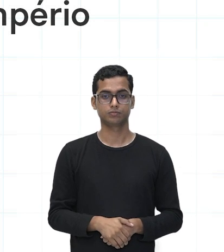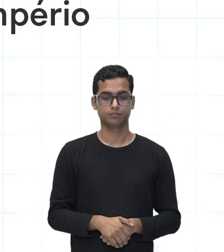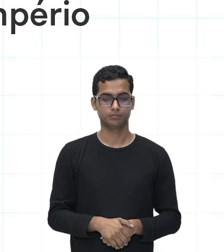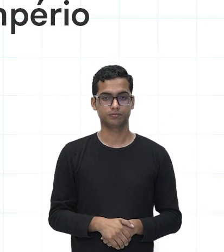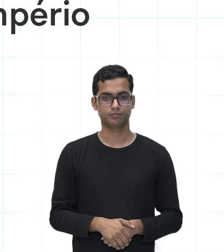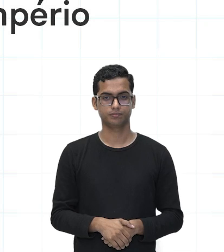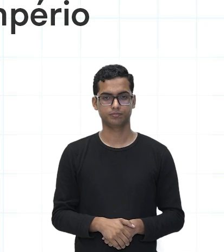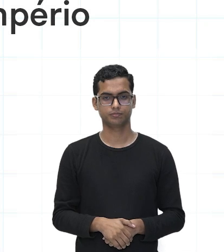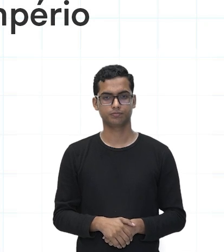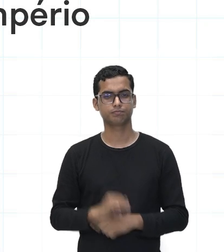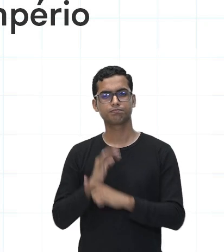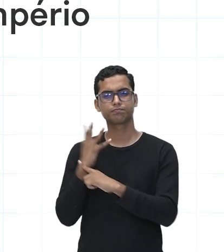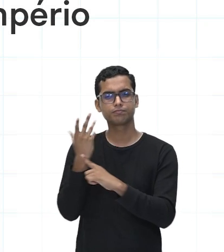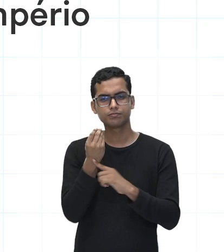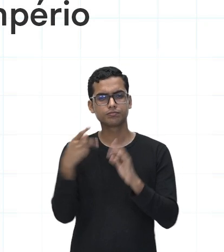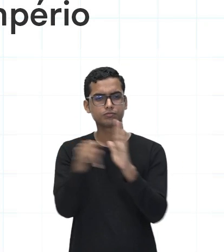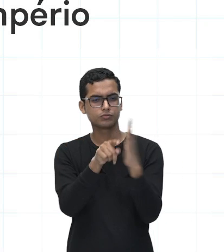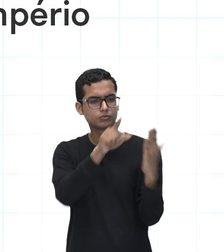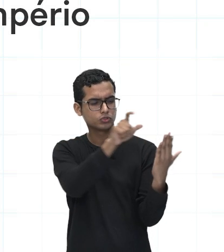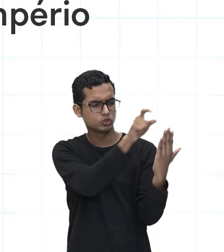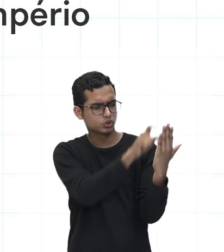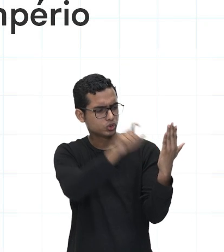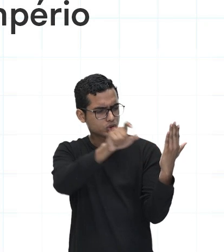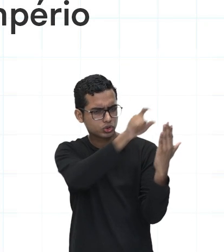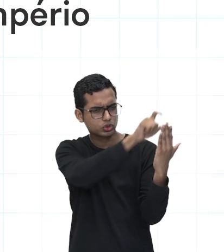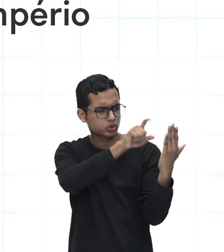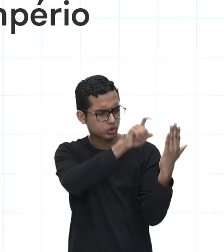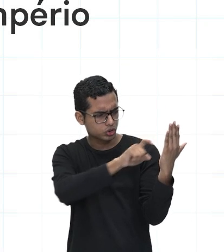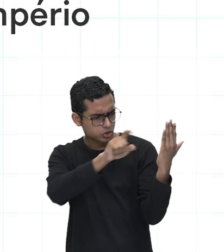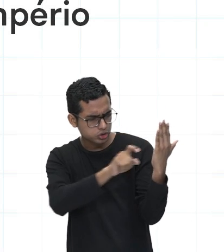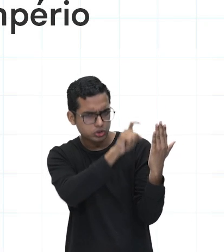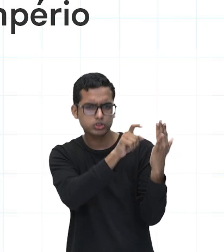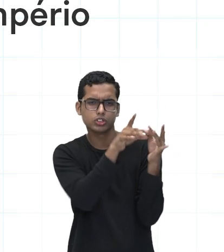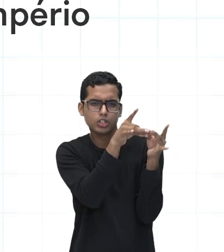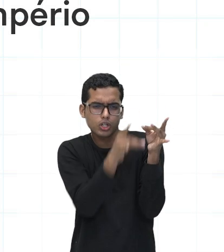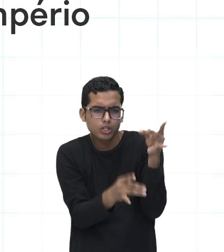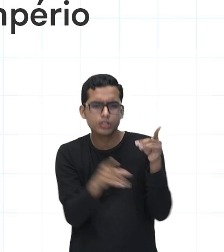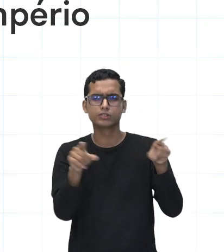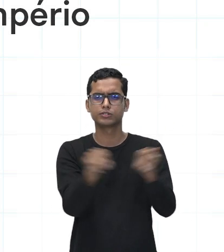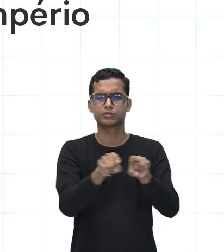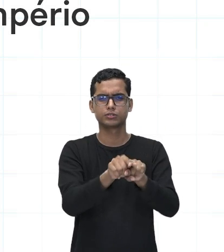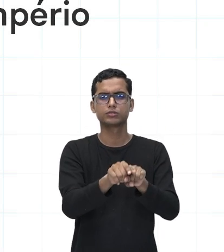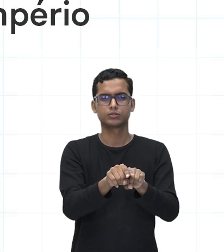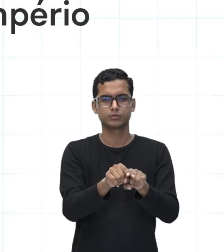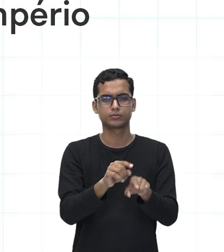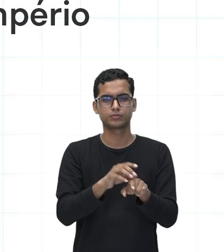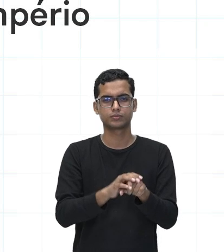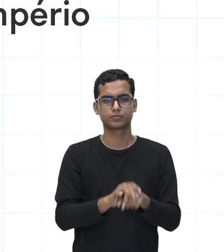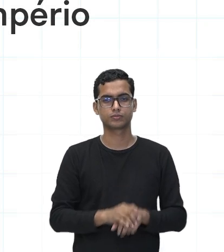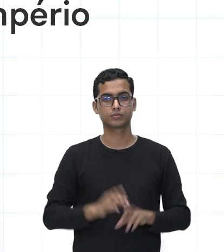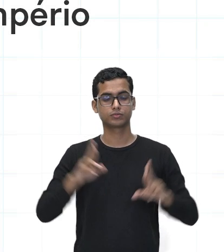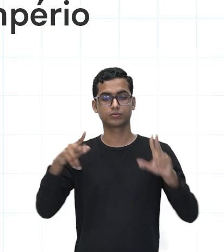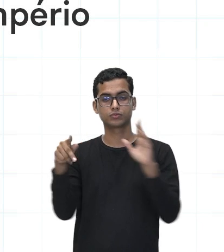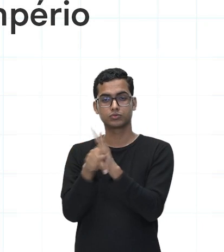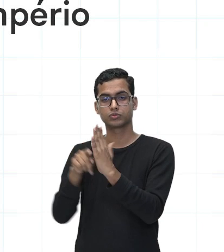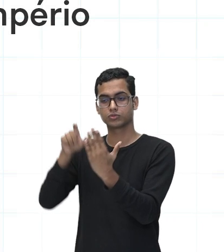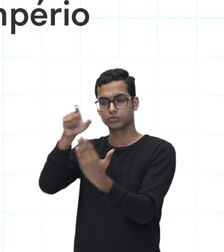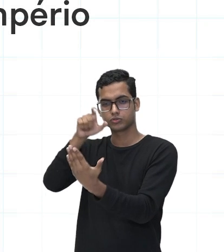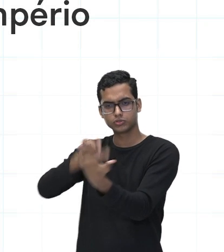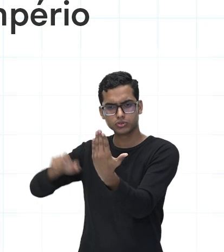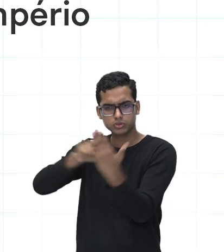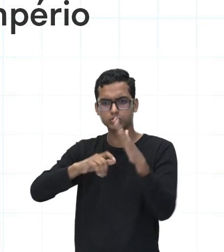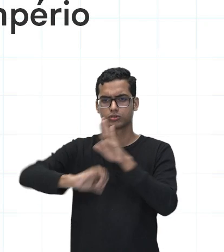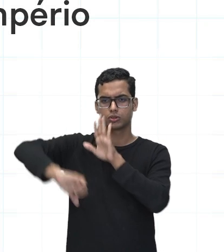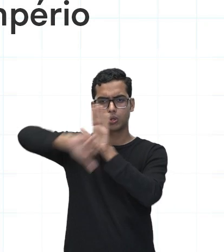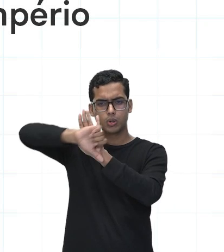uma inscrição caligrafada, de elaboração mais complexa que a pichação ou um desenho